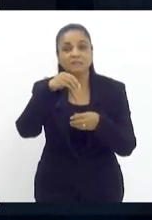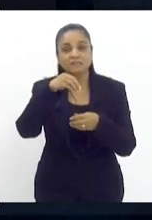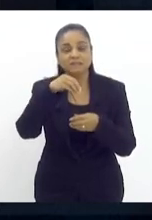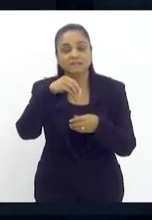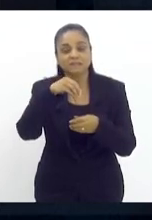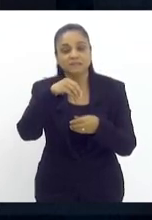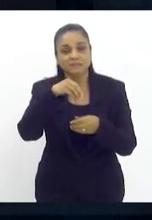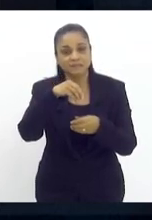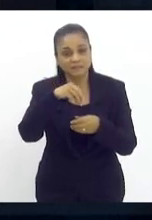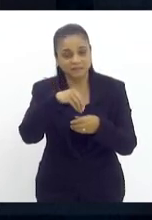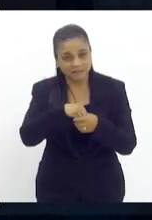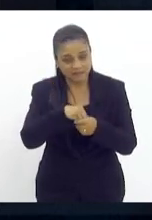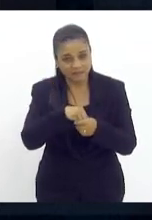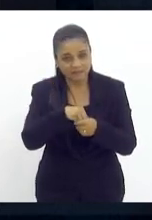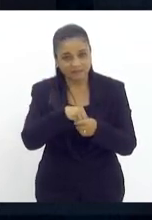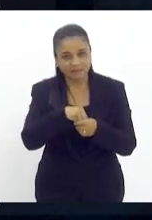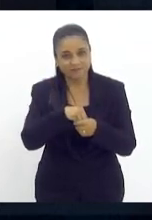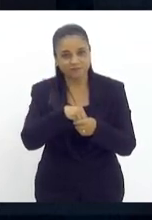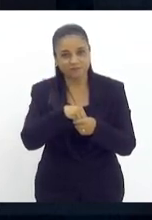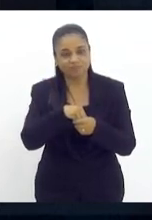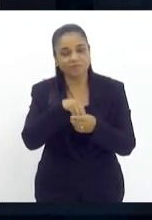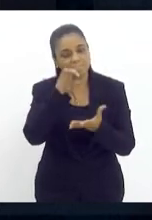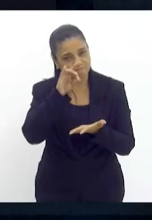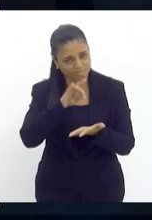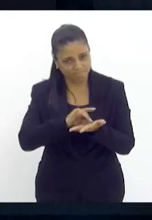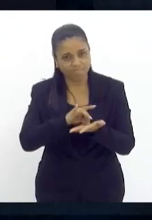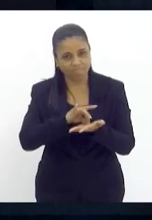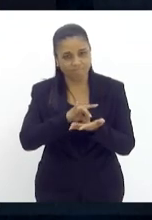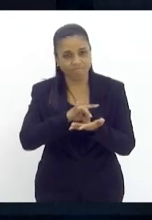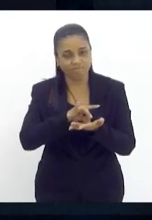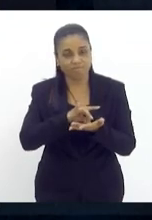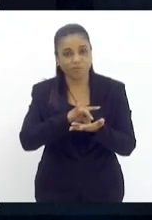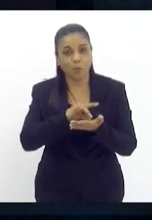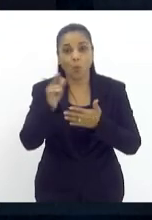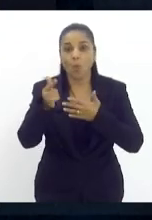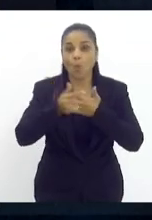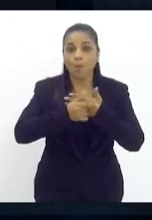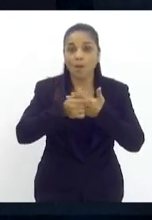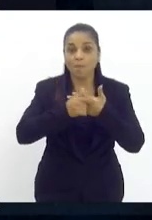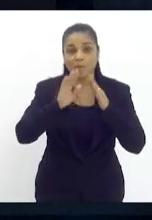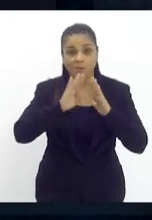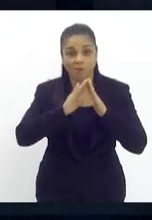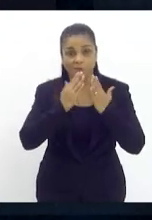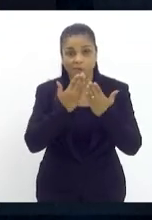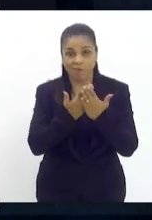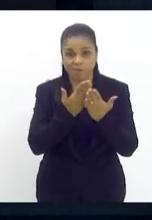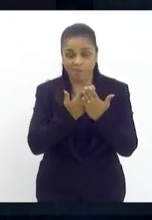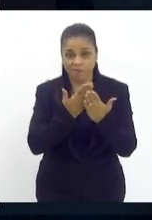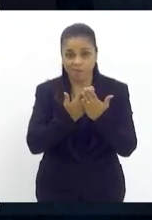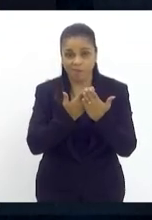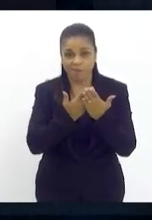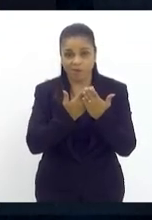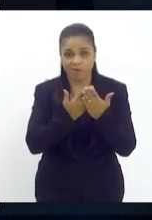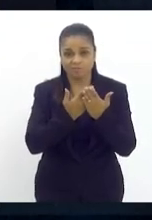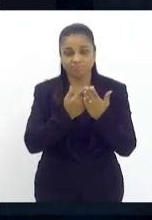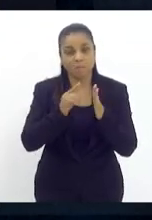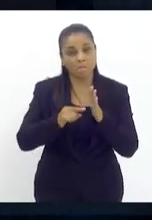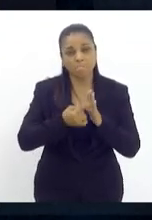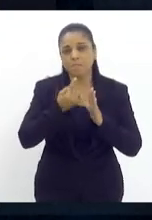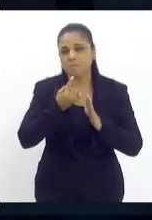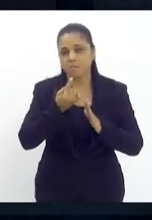né, dessa realidade, né, o papel da escola, né, em primeiro